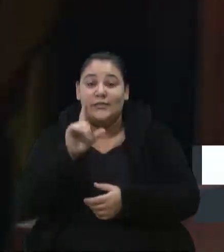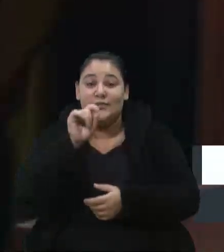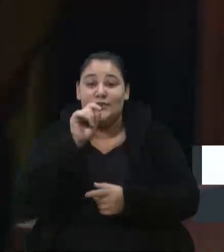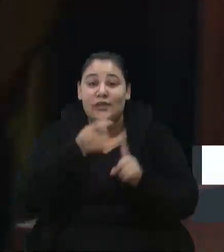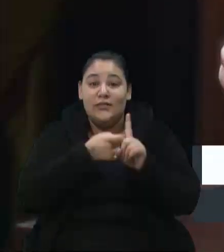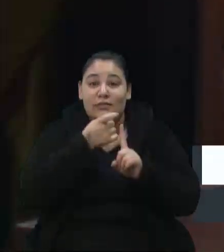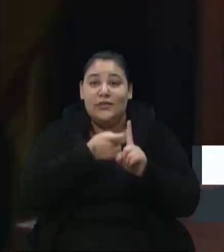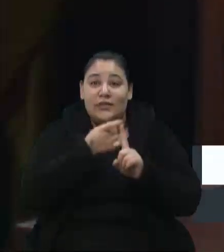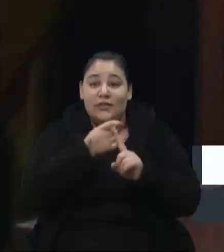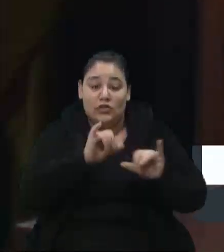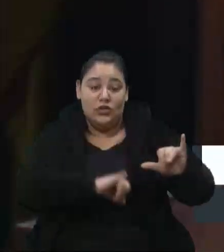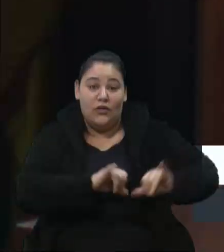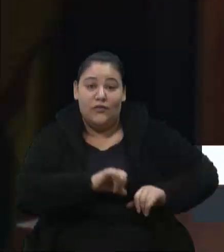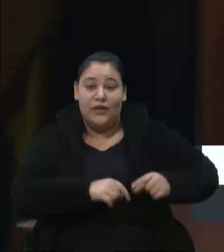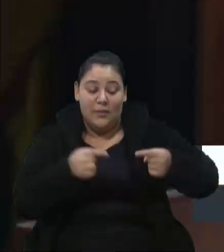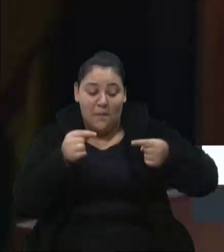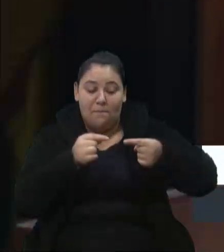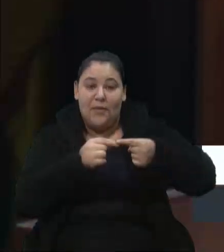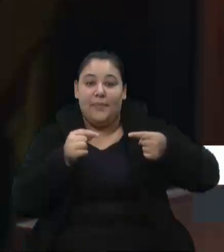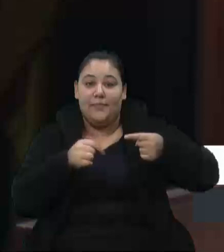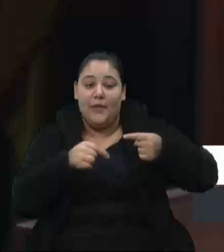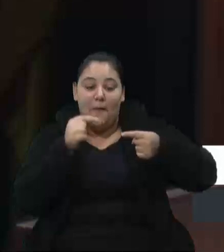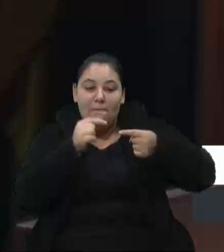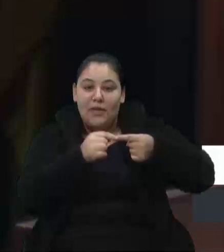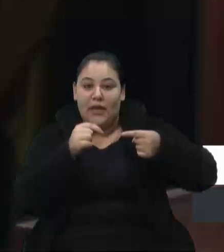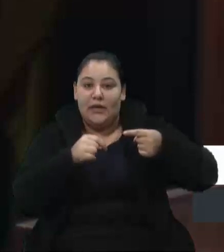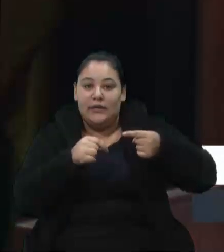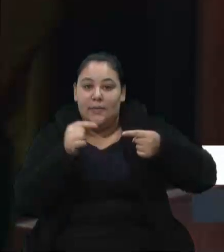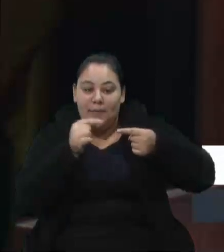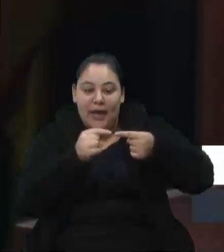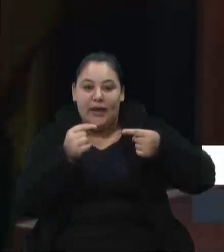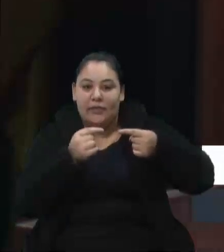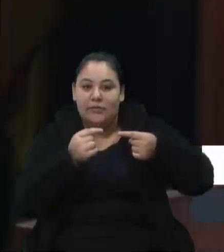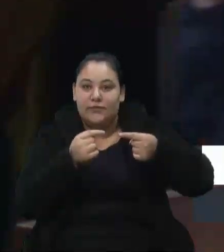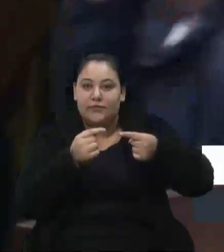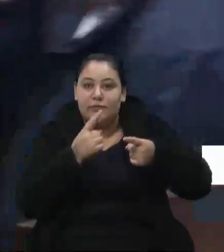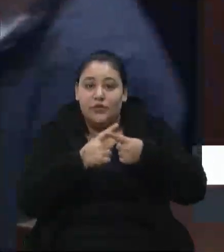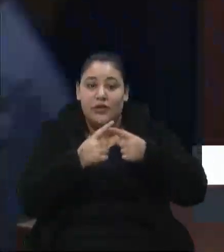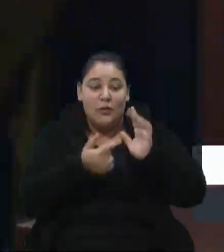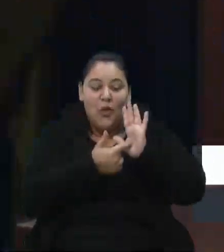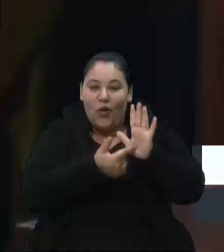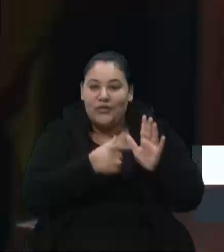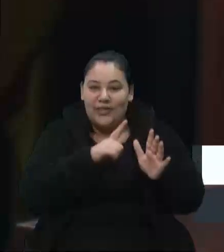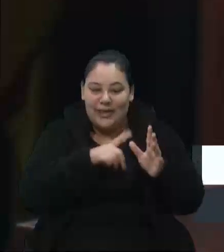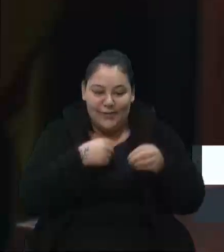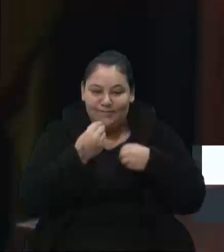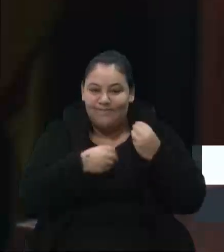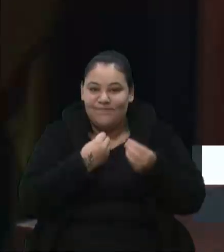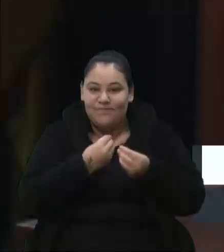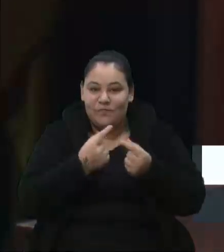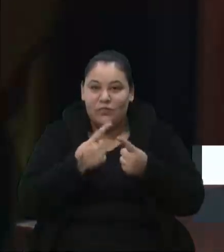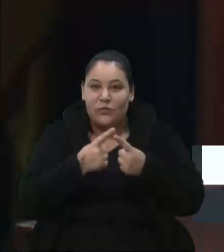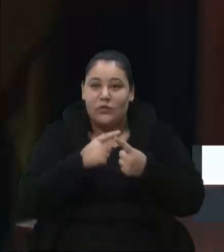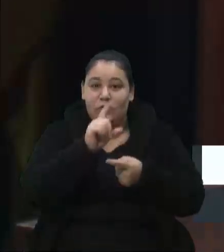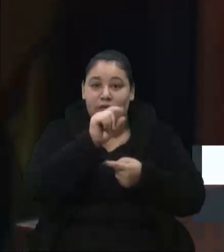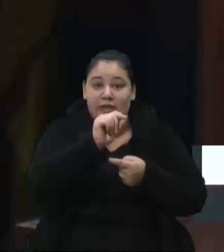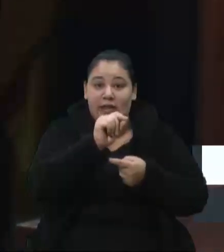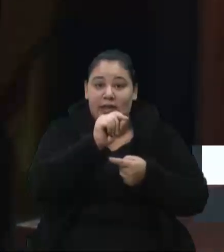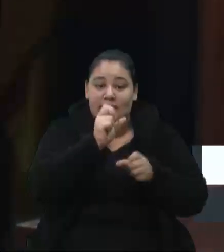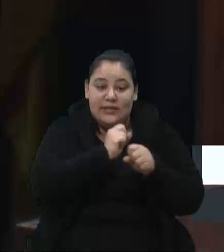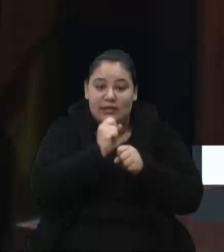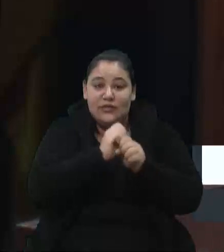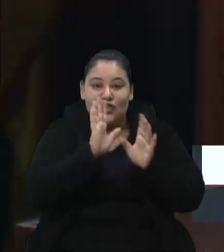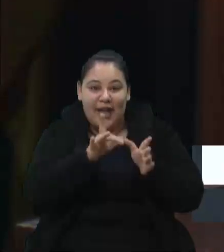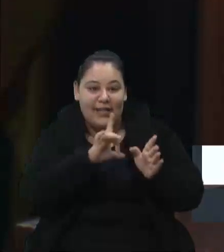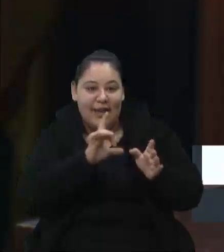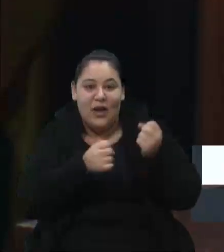sofre picada toda hora, porque ela não te mostra a reação, né? Com 10 anos, ela já, né, te sinaliza algumas